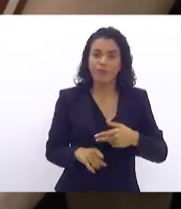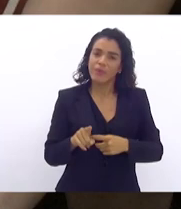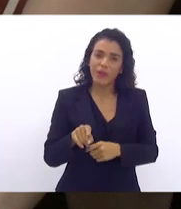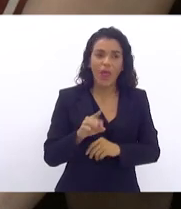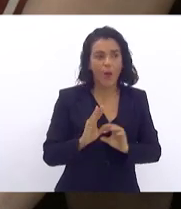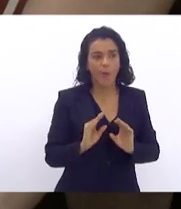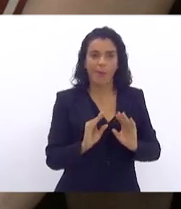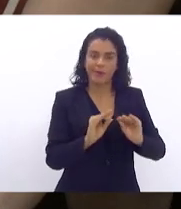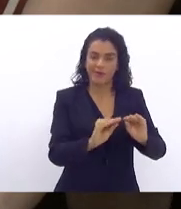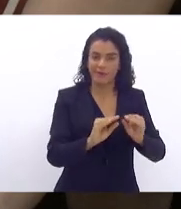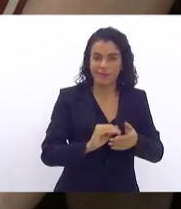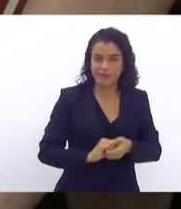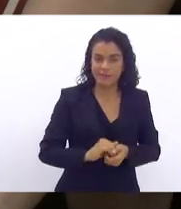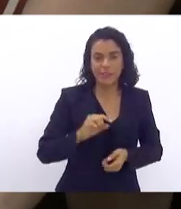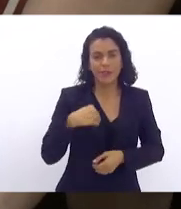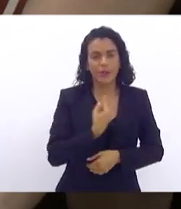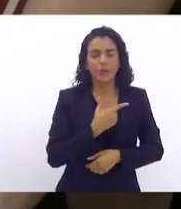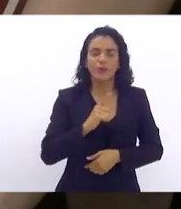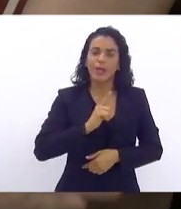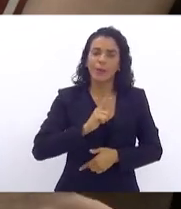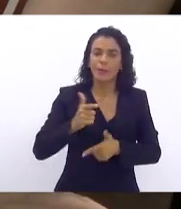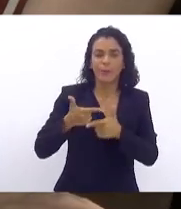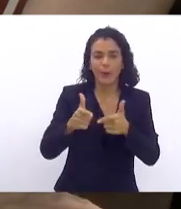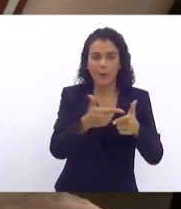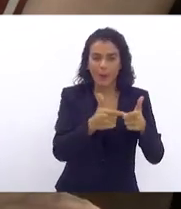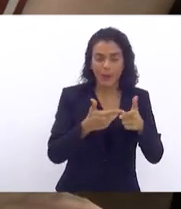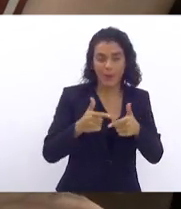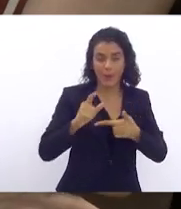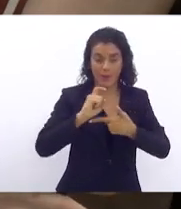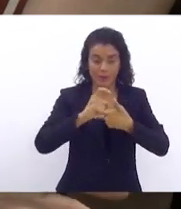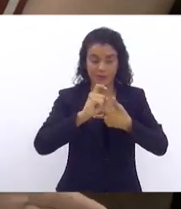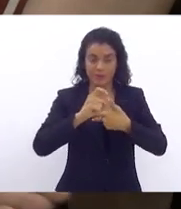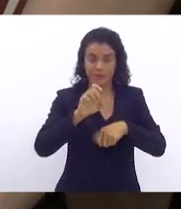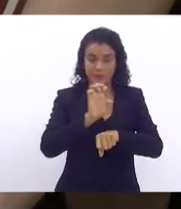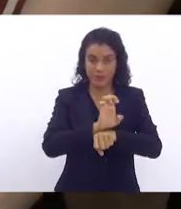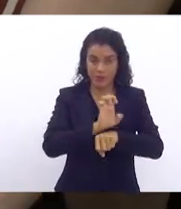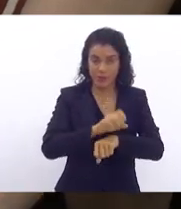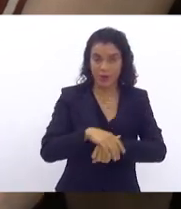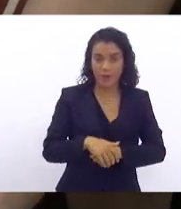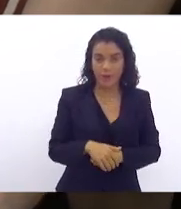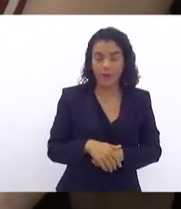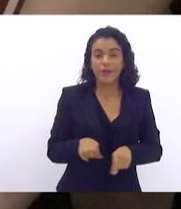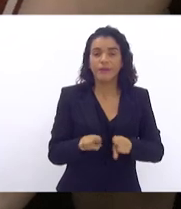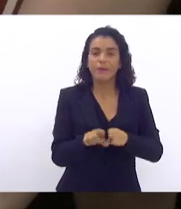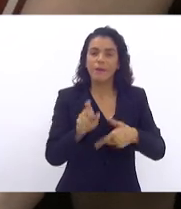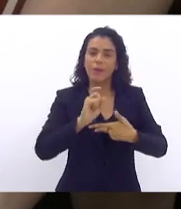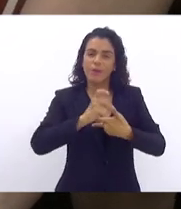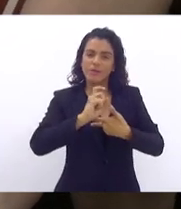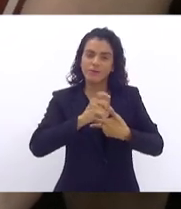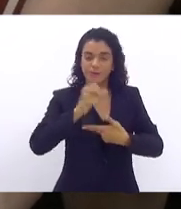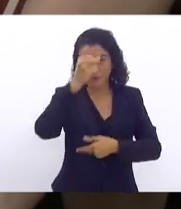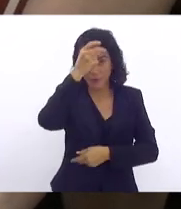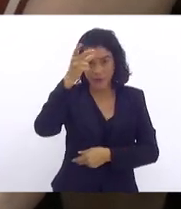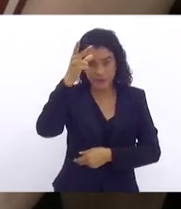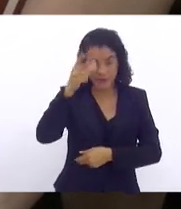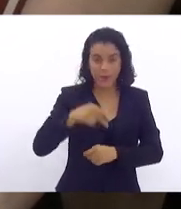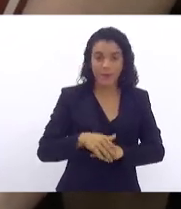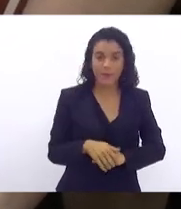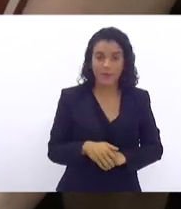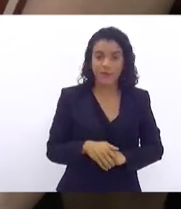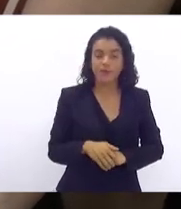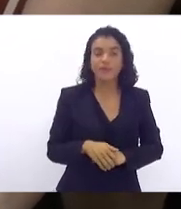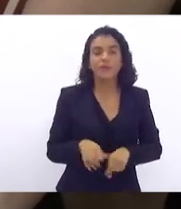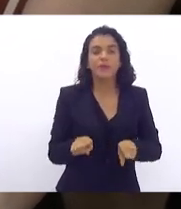interferência. Desculpa. Então, nós temos problema com o Executivo Estadual e com os Executivos Municipal e